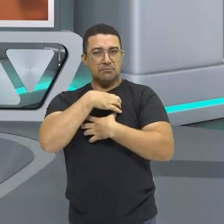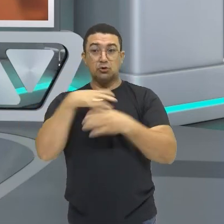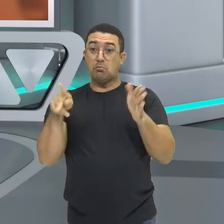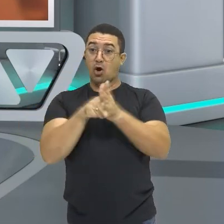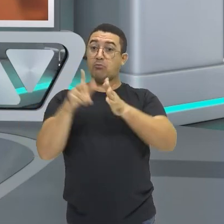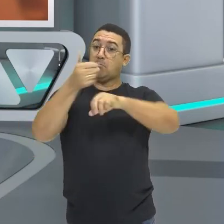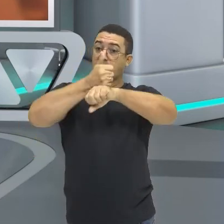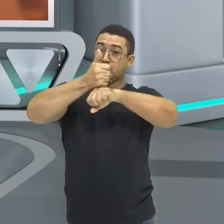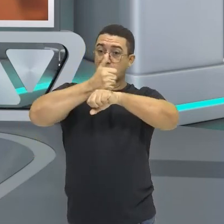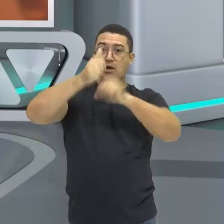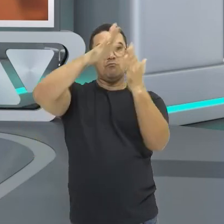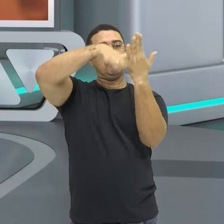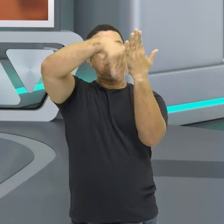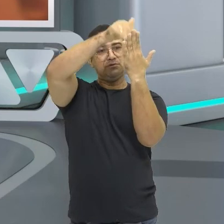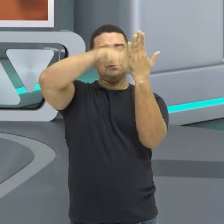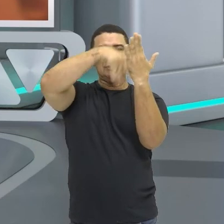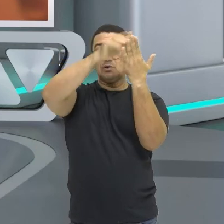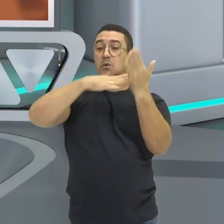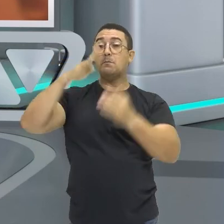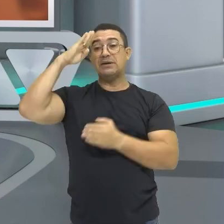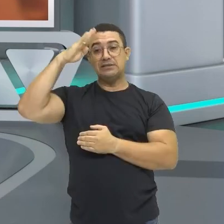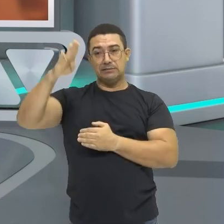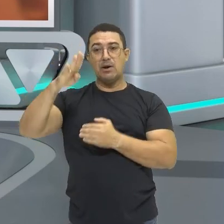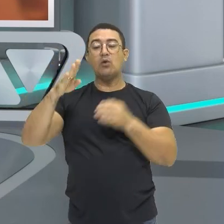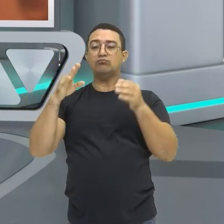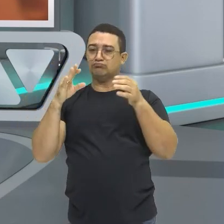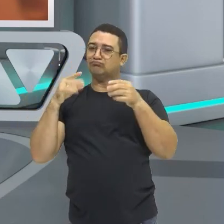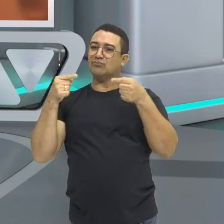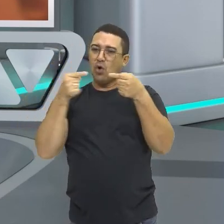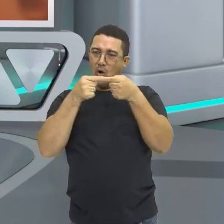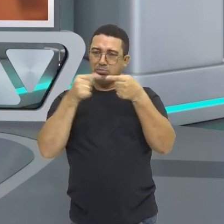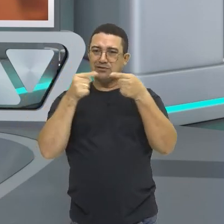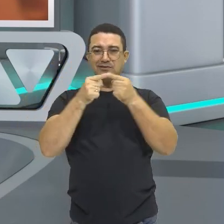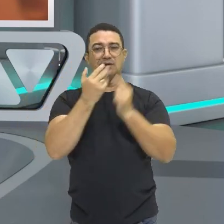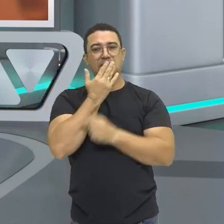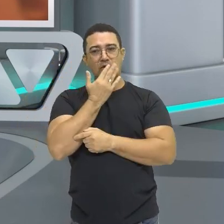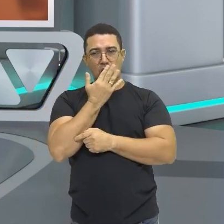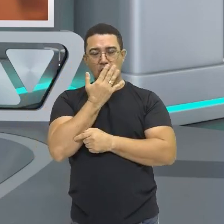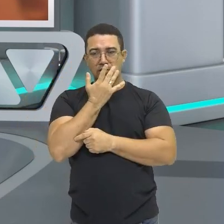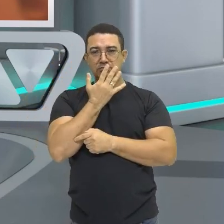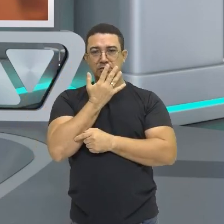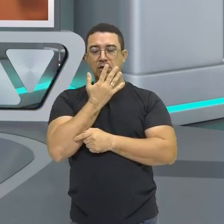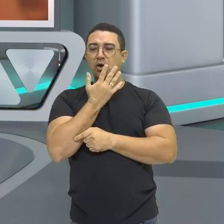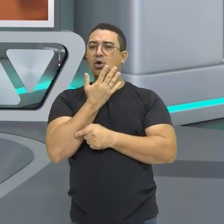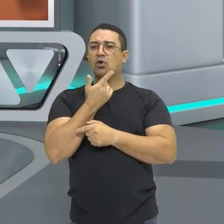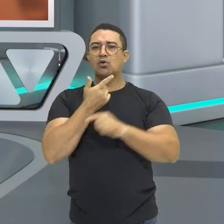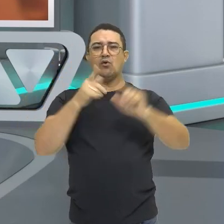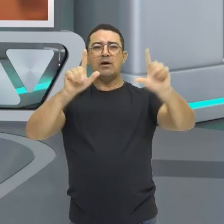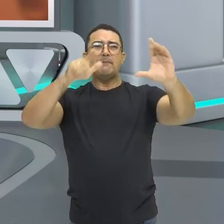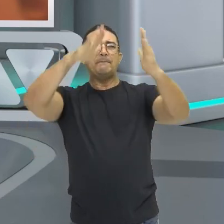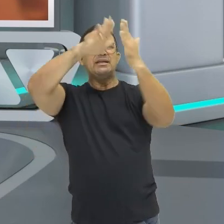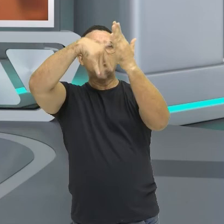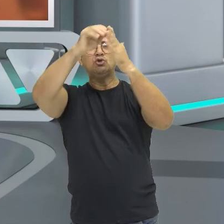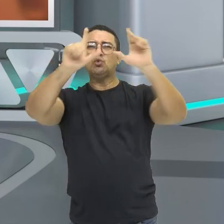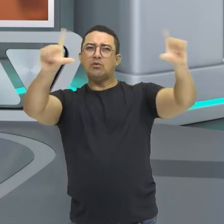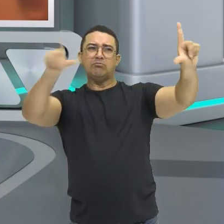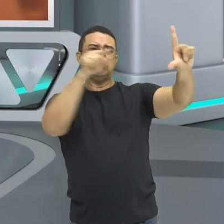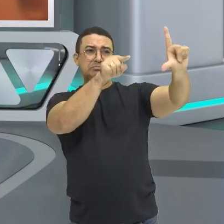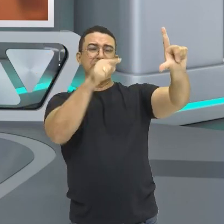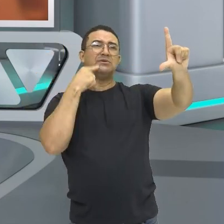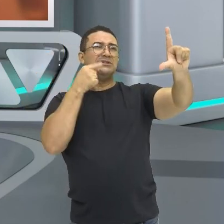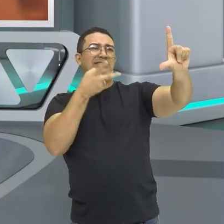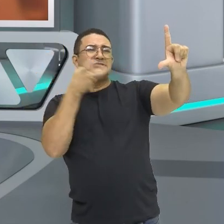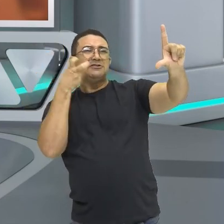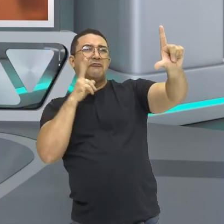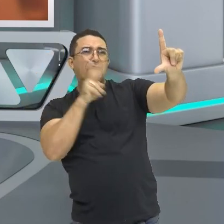presentes, principalmente relacionado às cores. Eles vão conseguir passar essa agonia, essa dor, né,